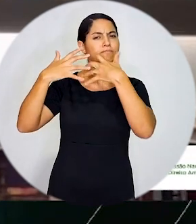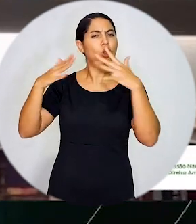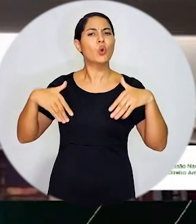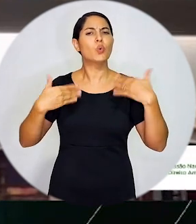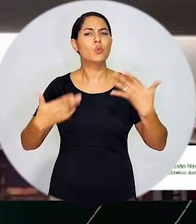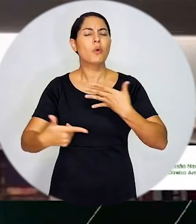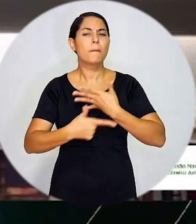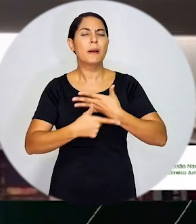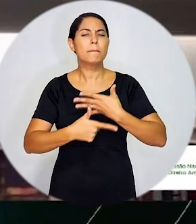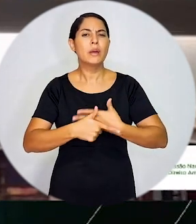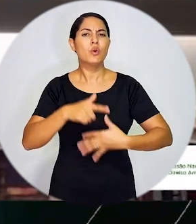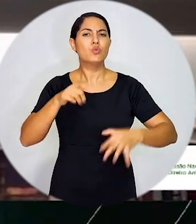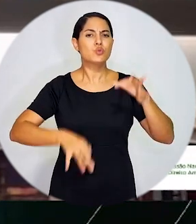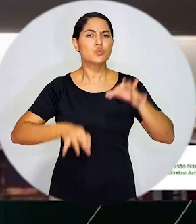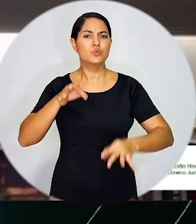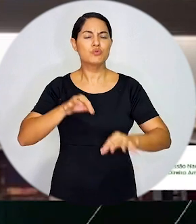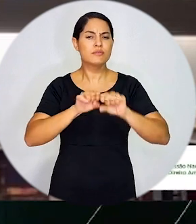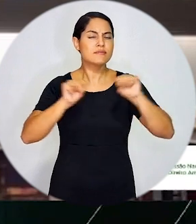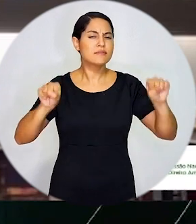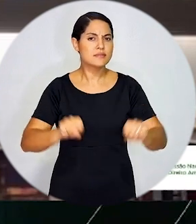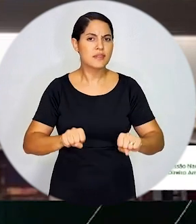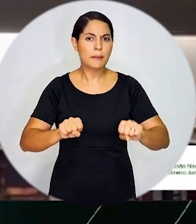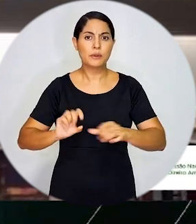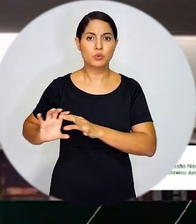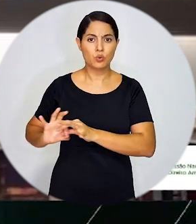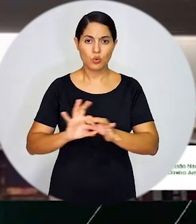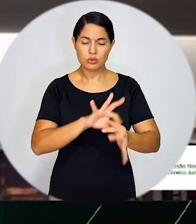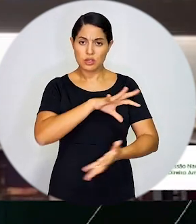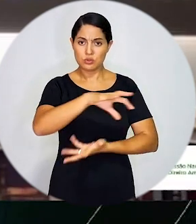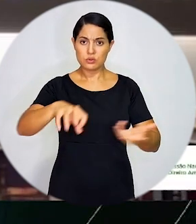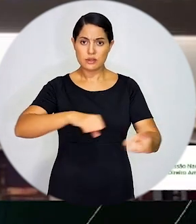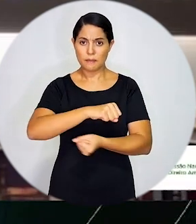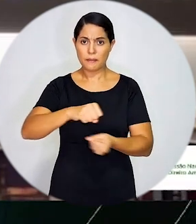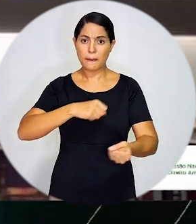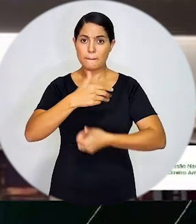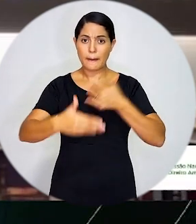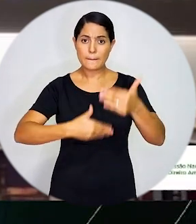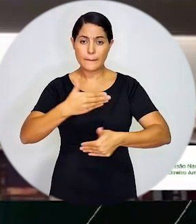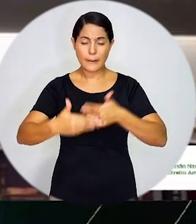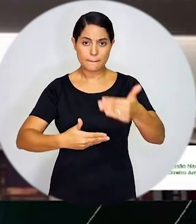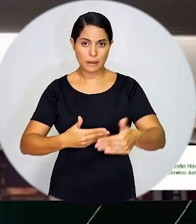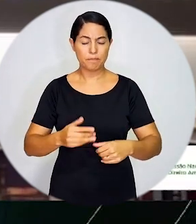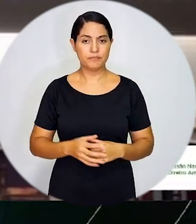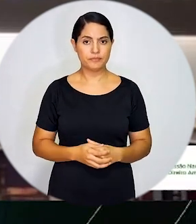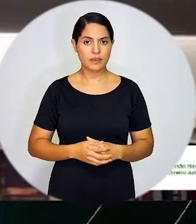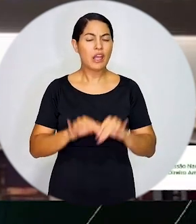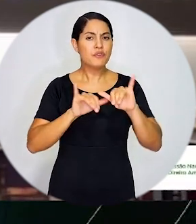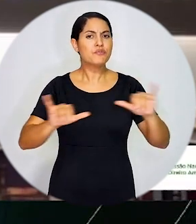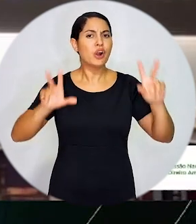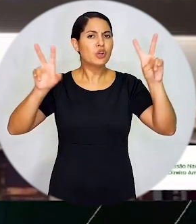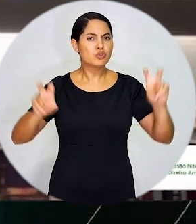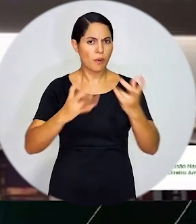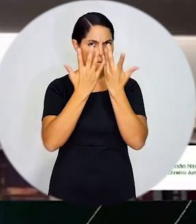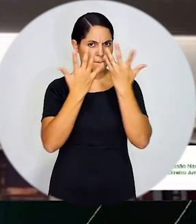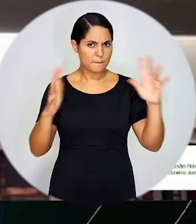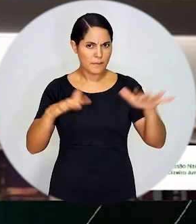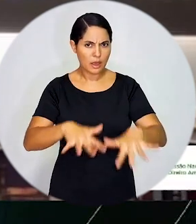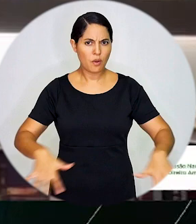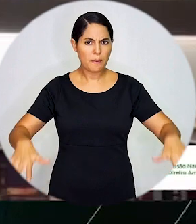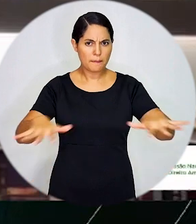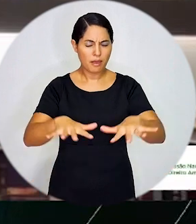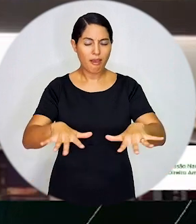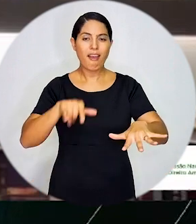sistema de justiça para atingirmos o tão almejado desenvolvimento sustentável. Meio ambiente, senhores, é